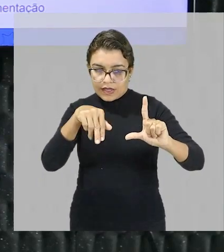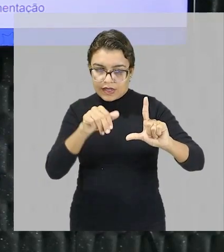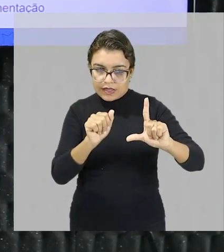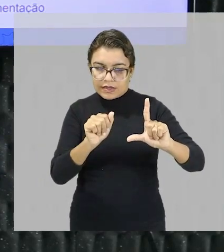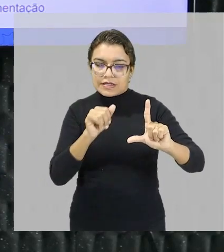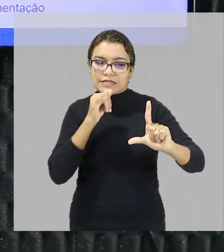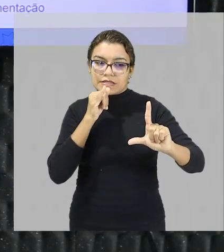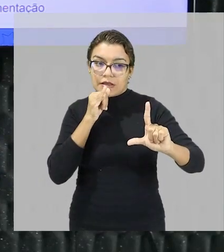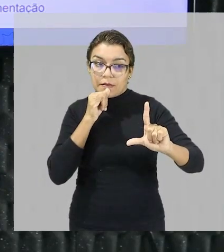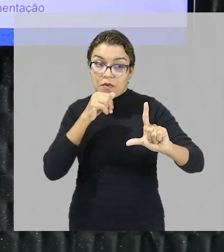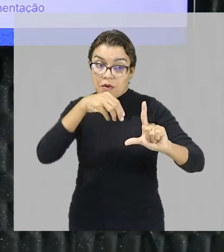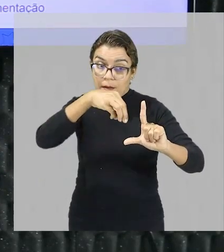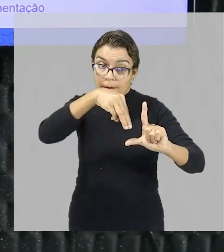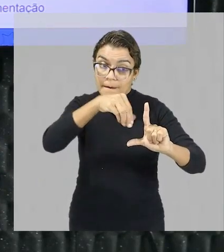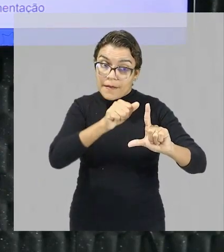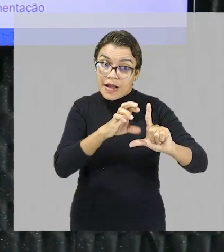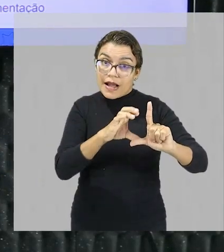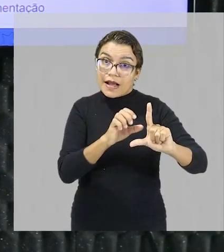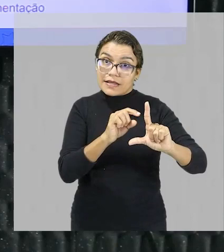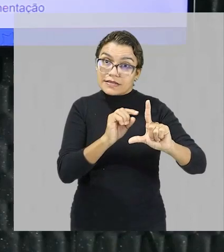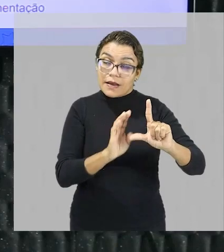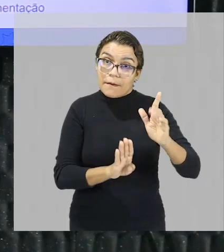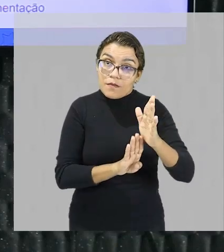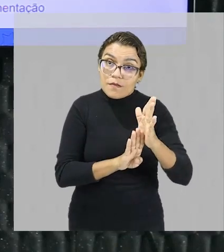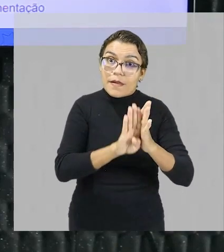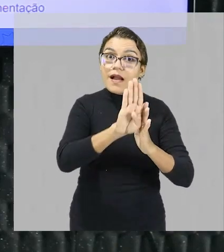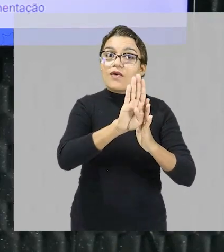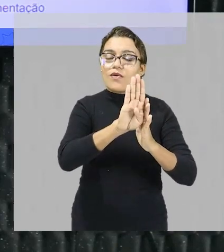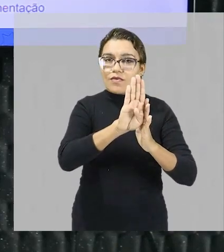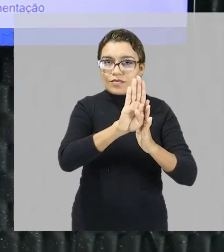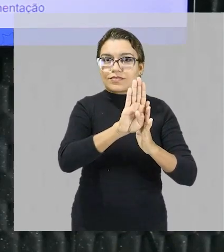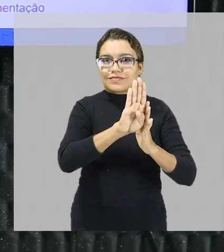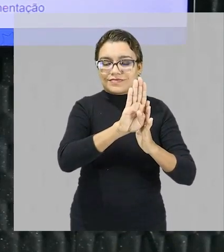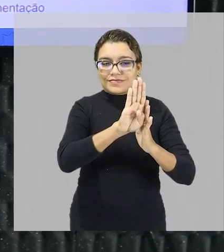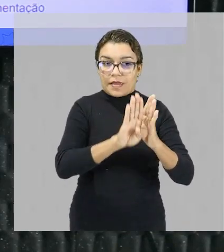Márcia é que está com os níveis maiores de LH.